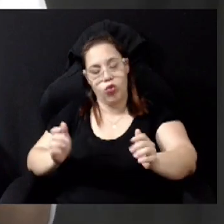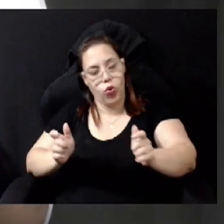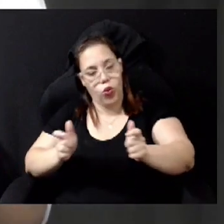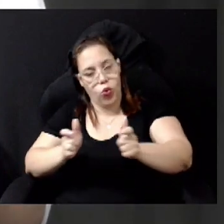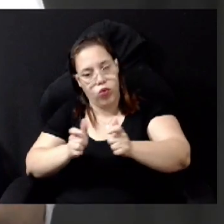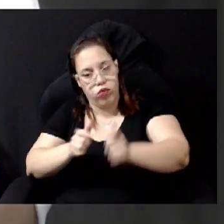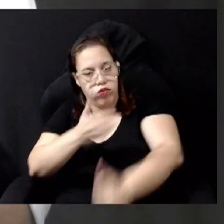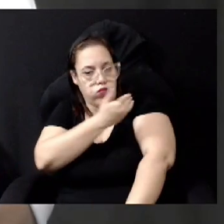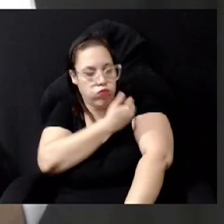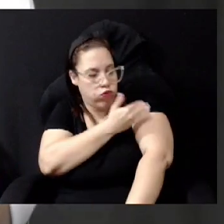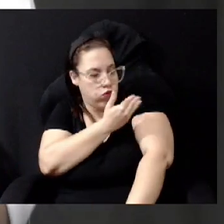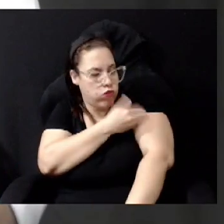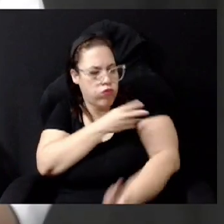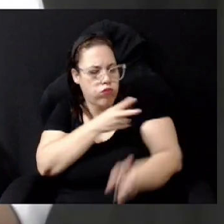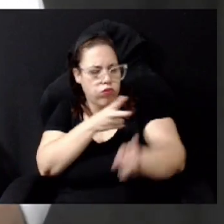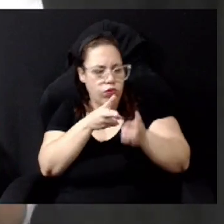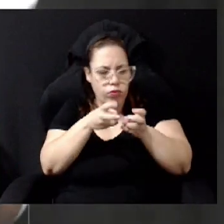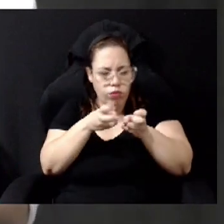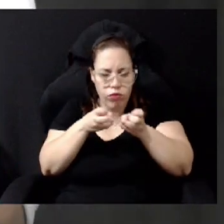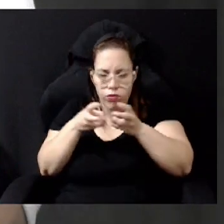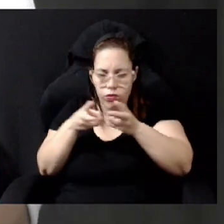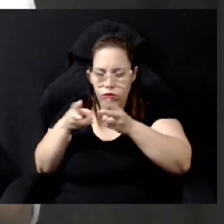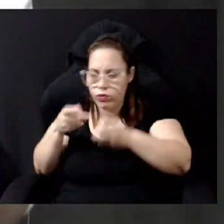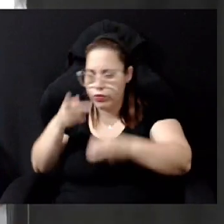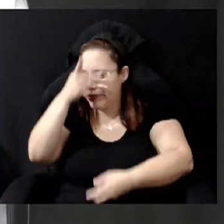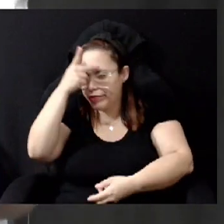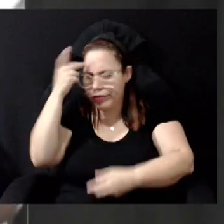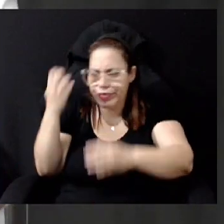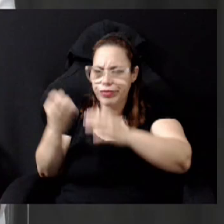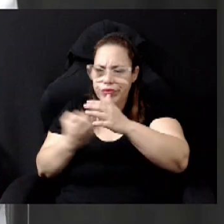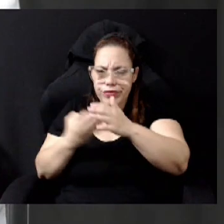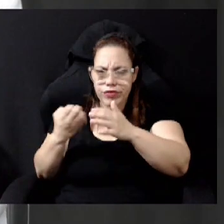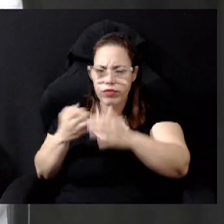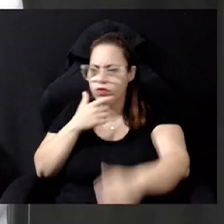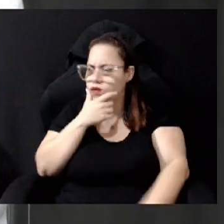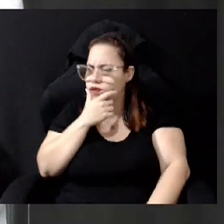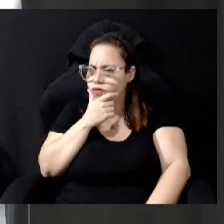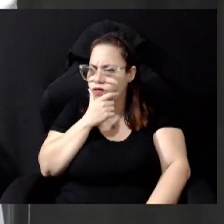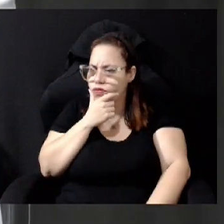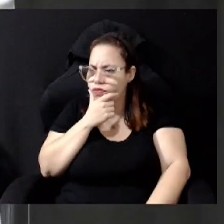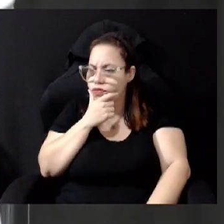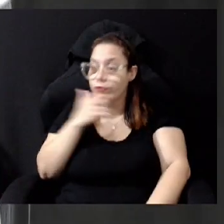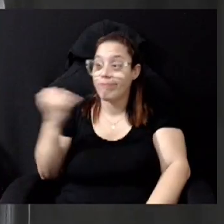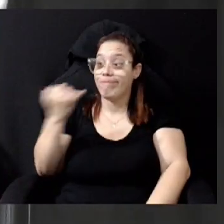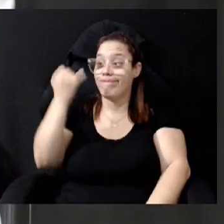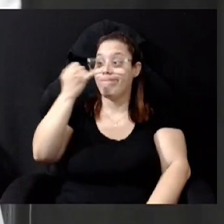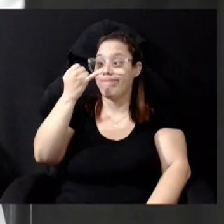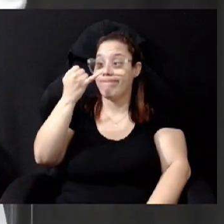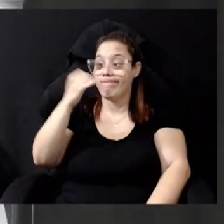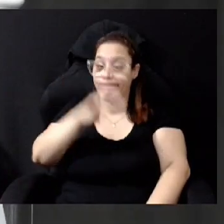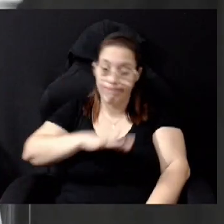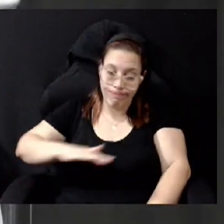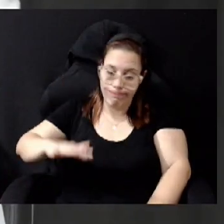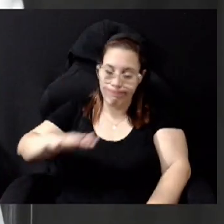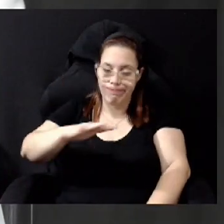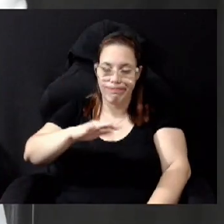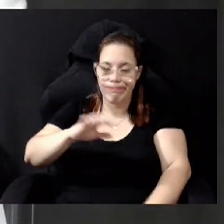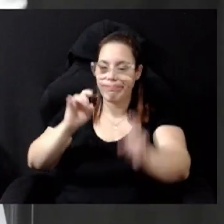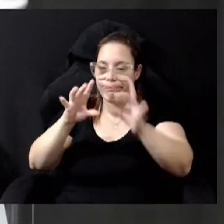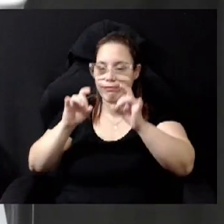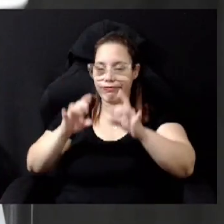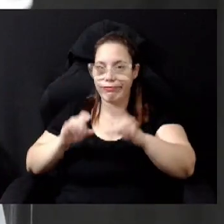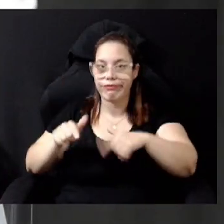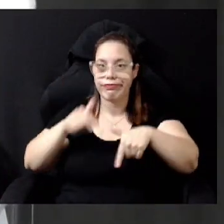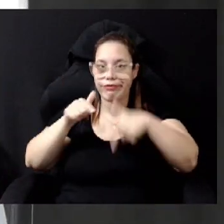percebendo, as pessoas, os empresários foram percebendo o quão importante é aquele território, especialmente para quem trabalha e vive